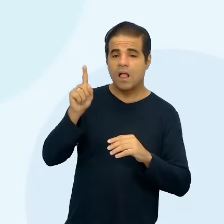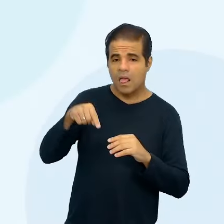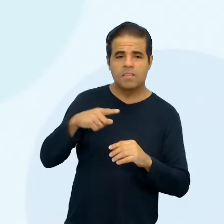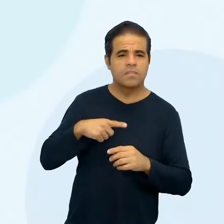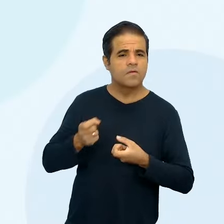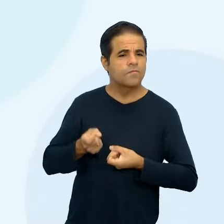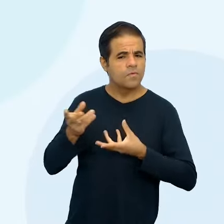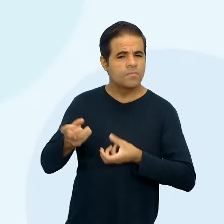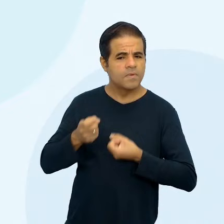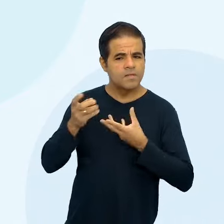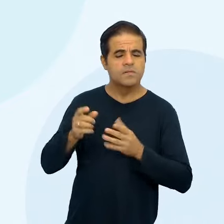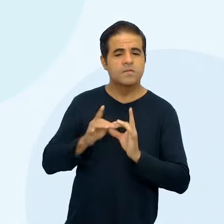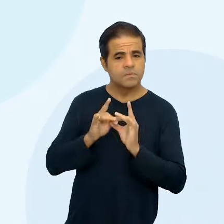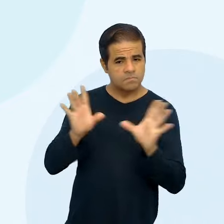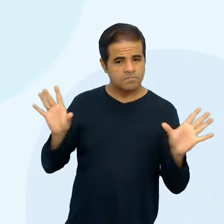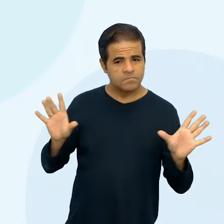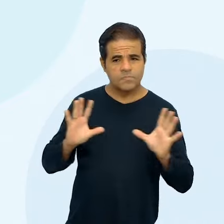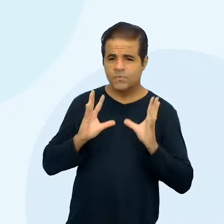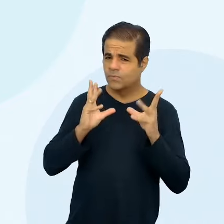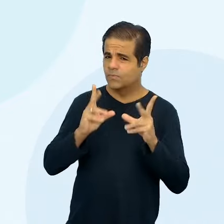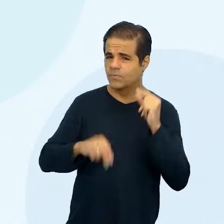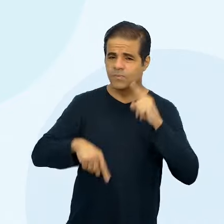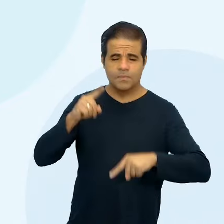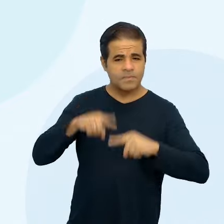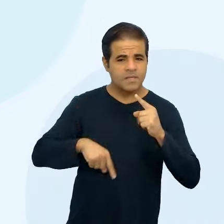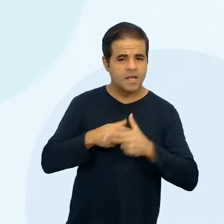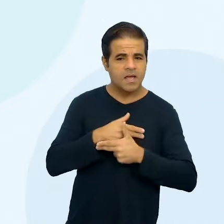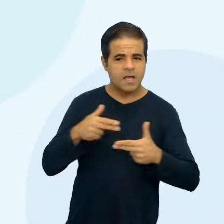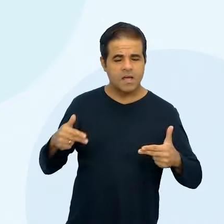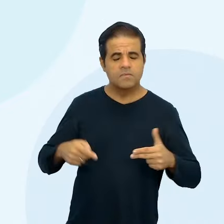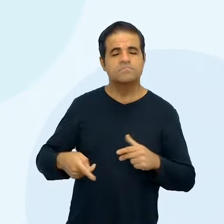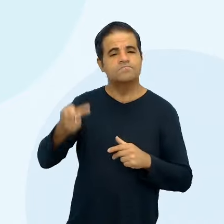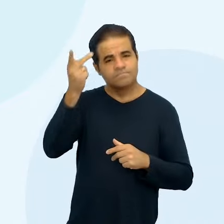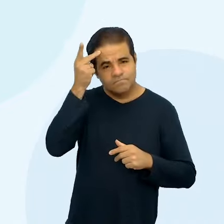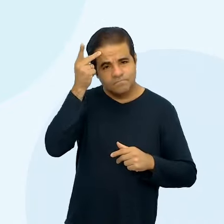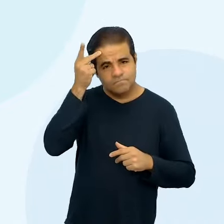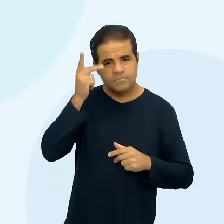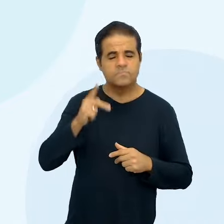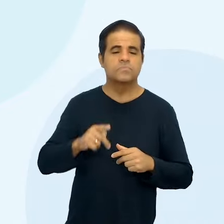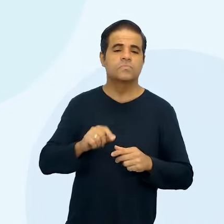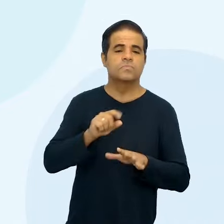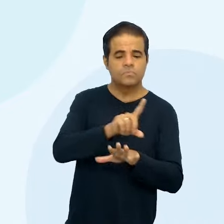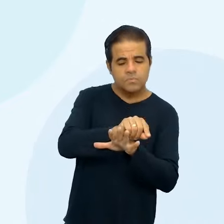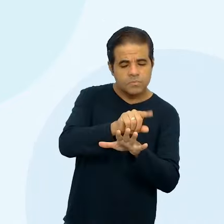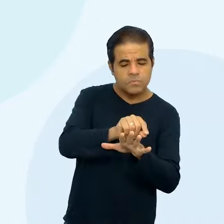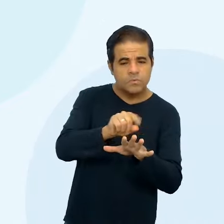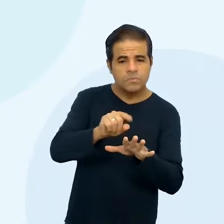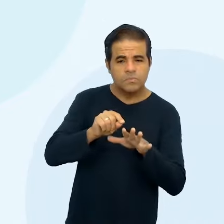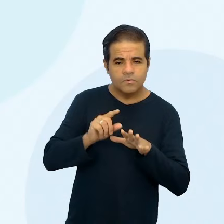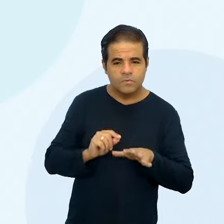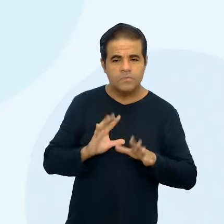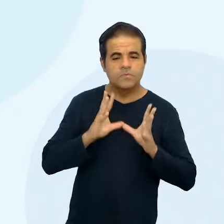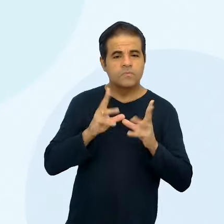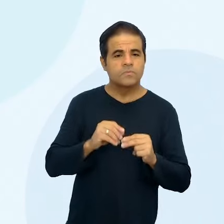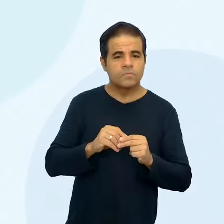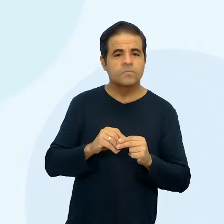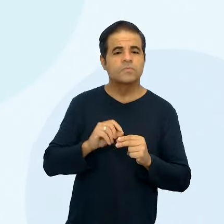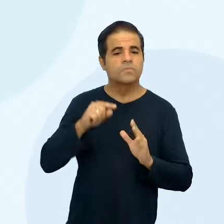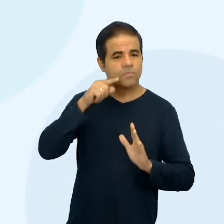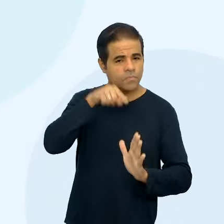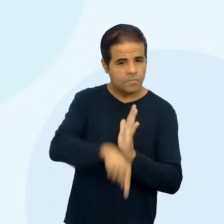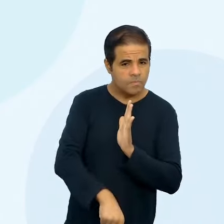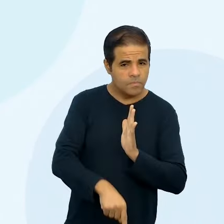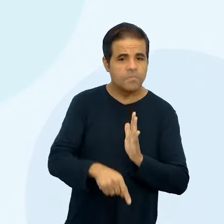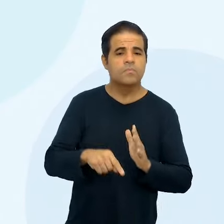lá está disponível, né, todo o material do Novo Ensino Médio de São Paulo, os itinerários formativos, o